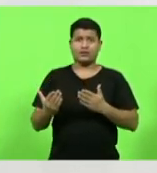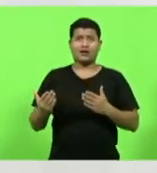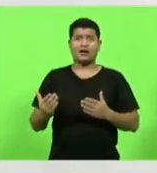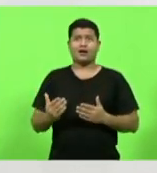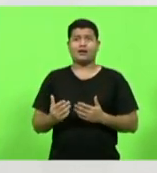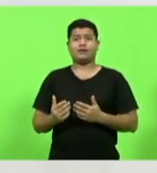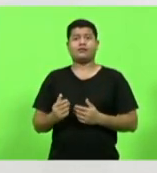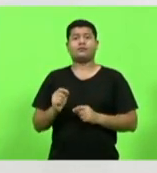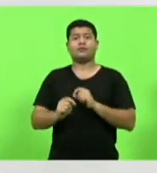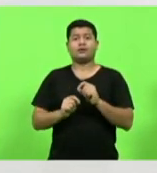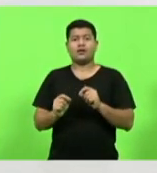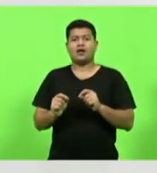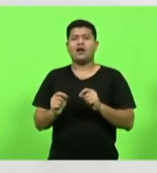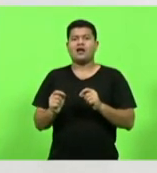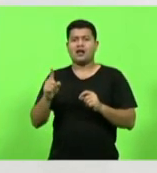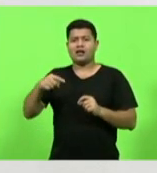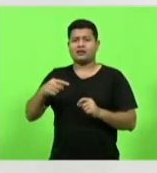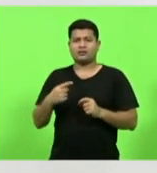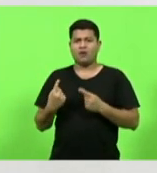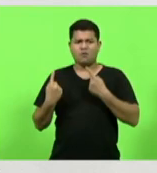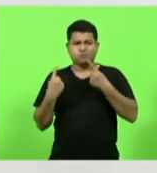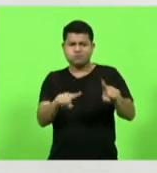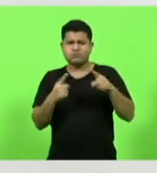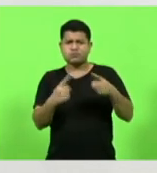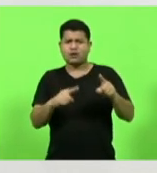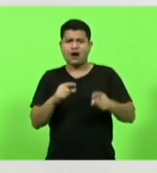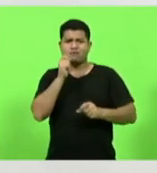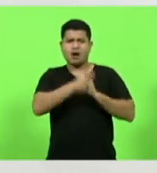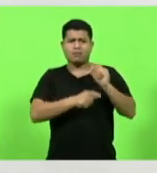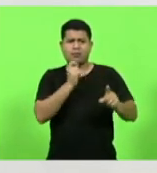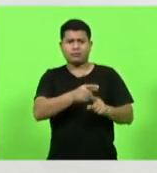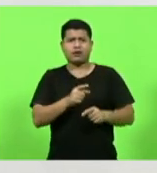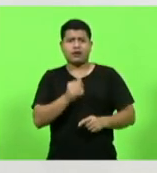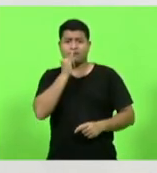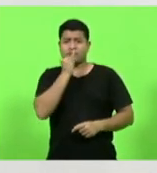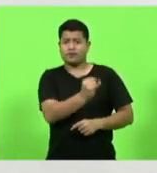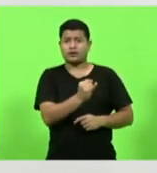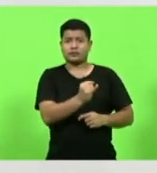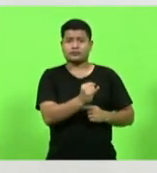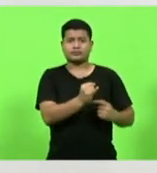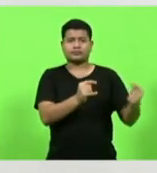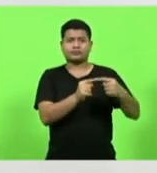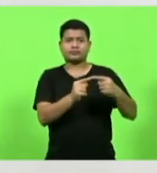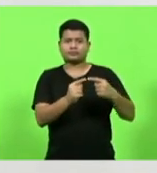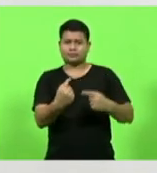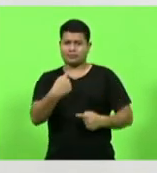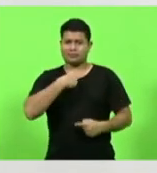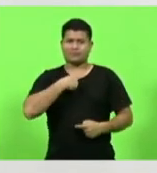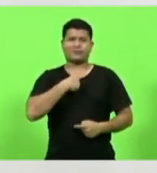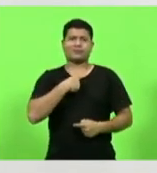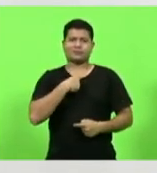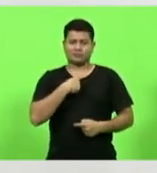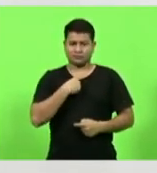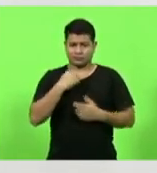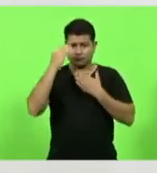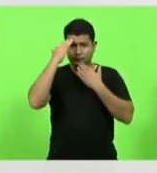Acuse-os do que você faz e chame-os do que você é. Obrigado, presidente.